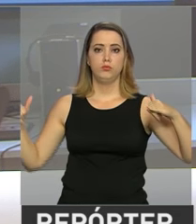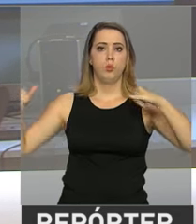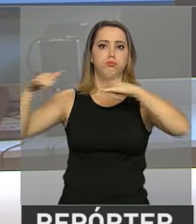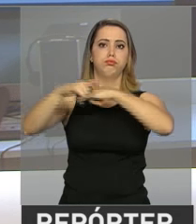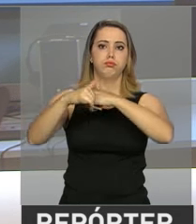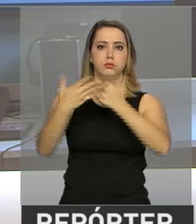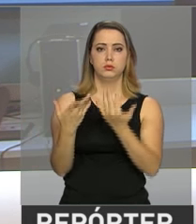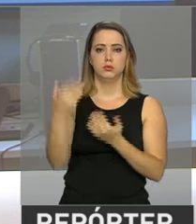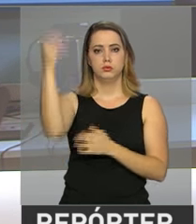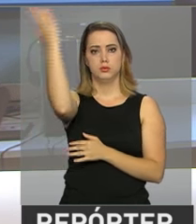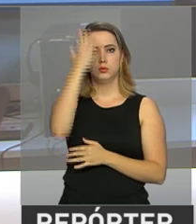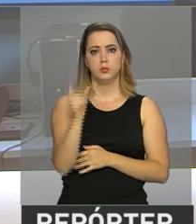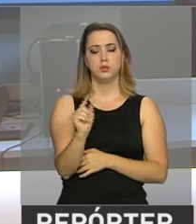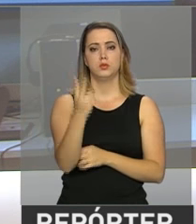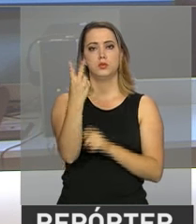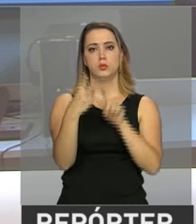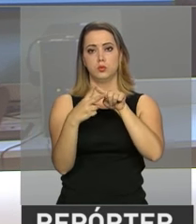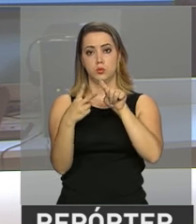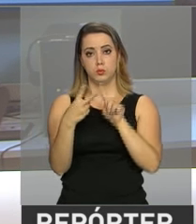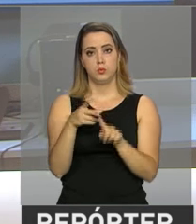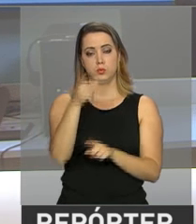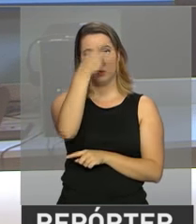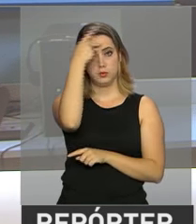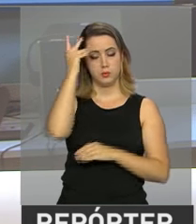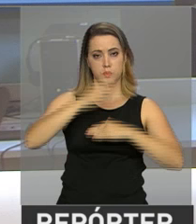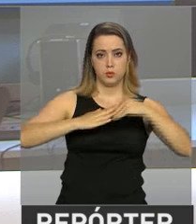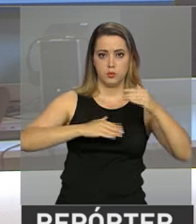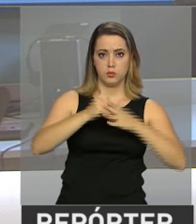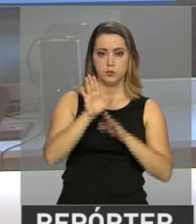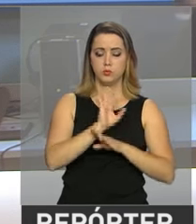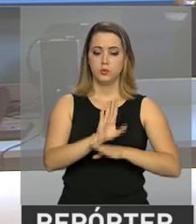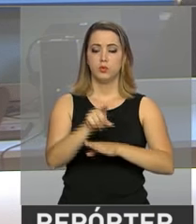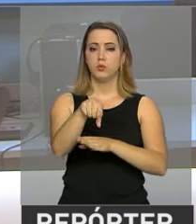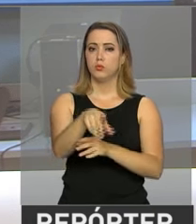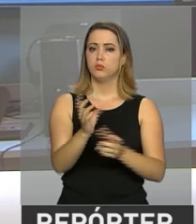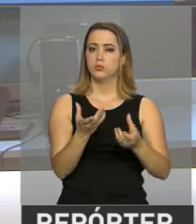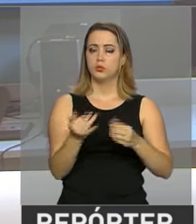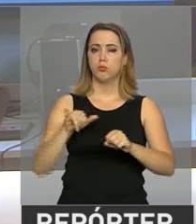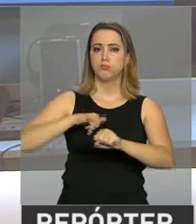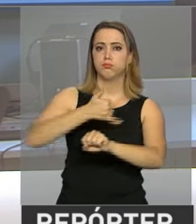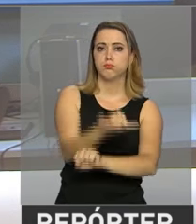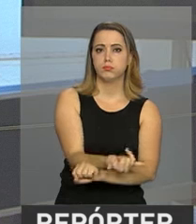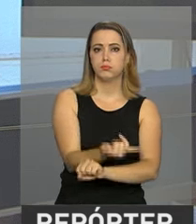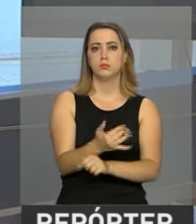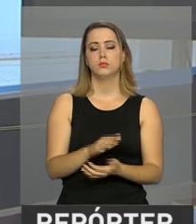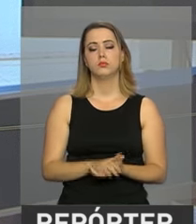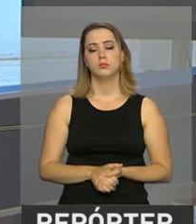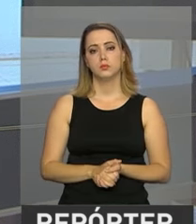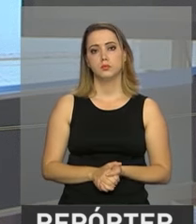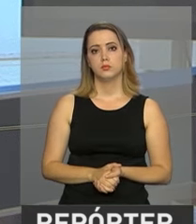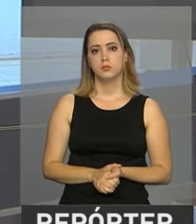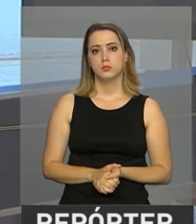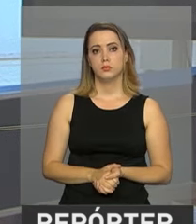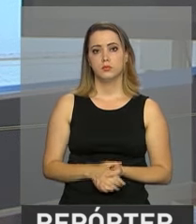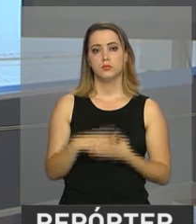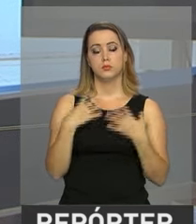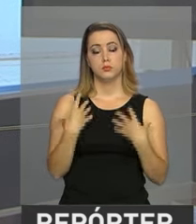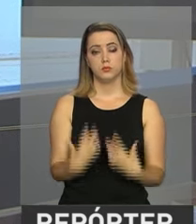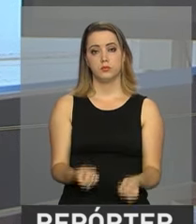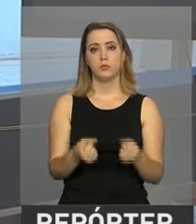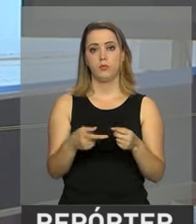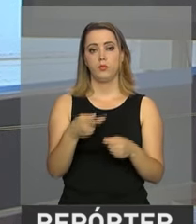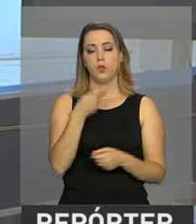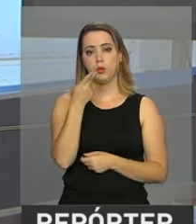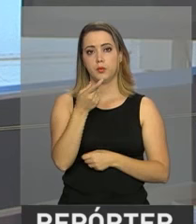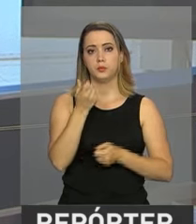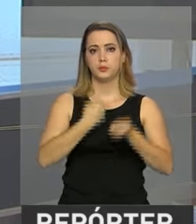dois técnicos do centro vão acompanhar as investigações sobre a queda do avião da Lamia. O assunto agora é a economia.